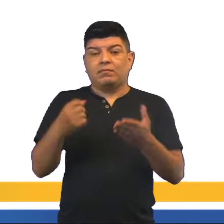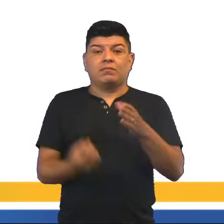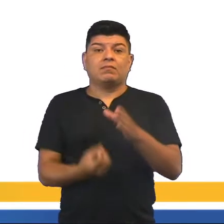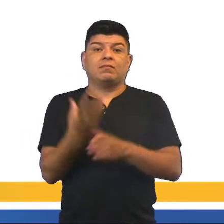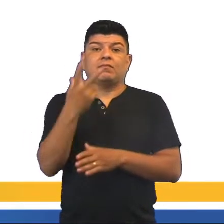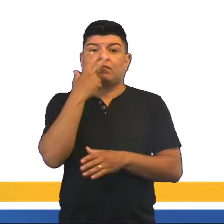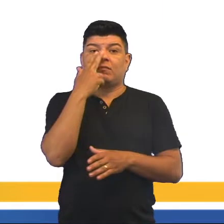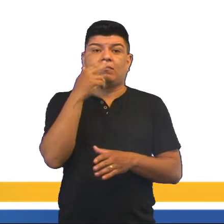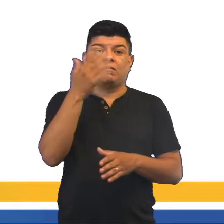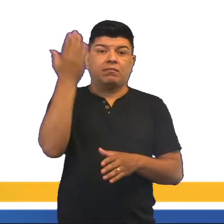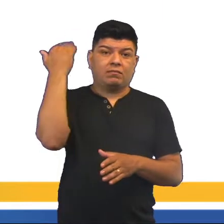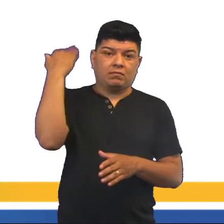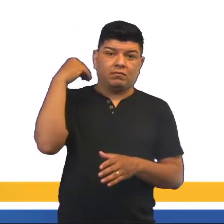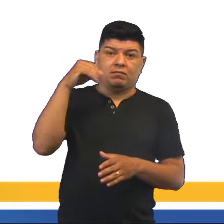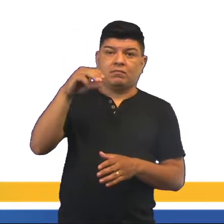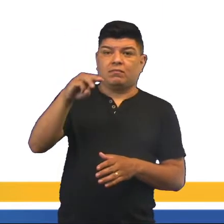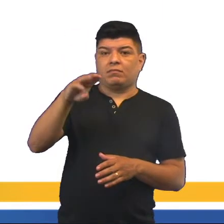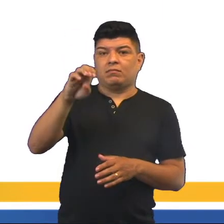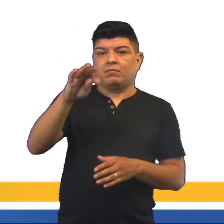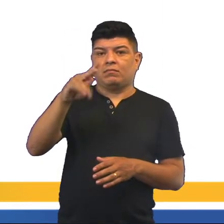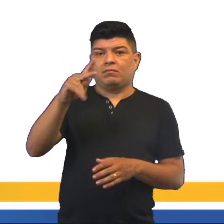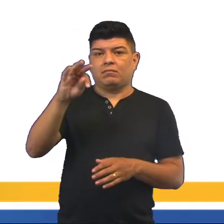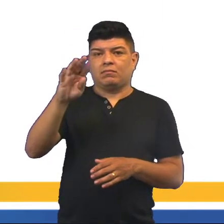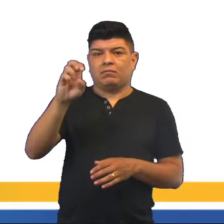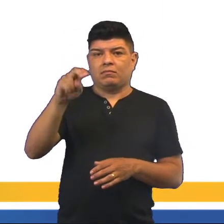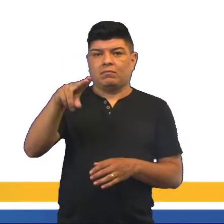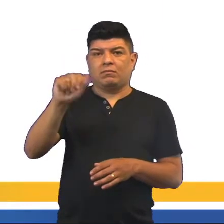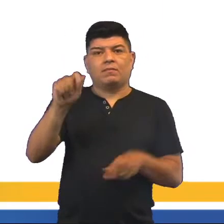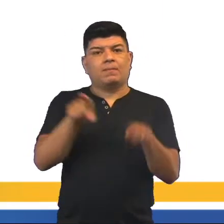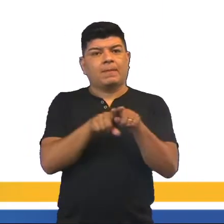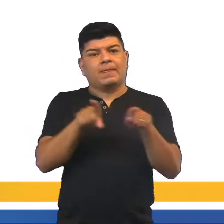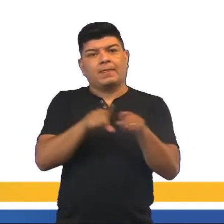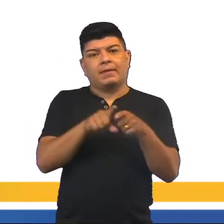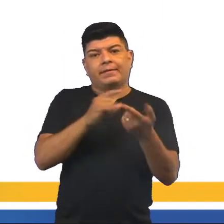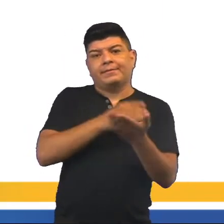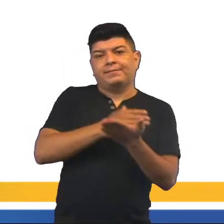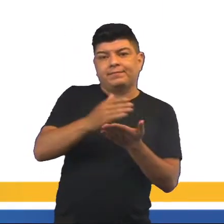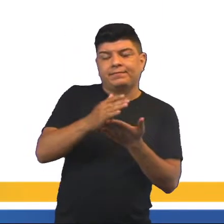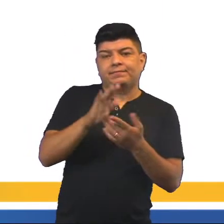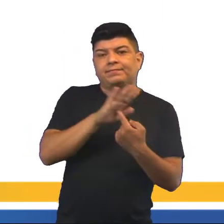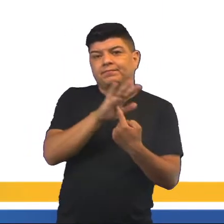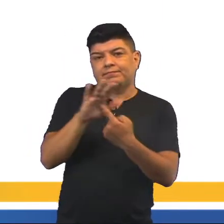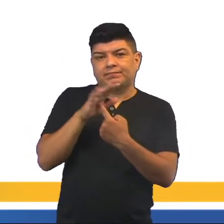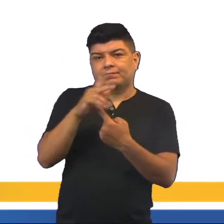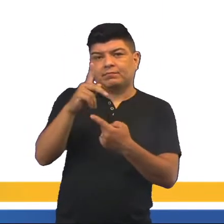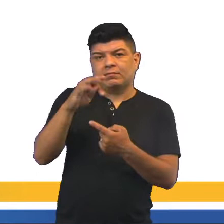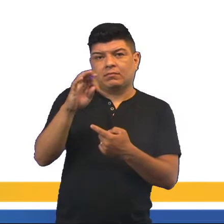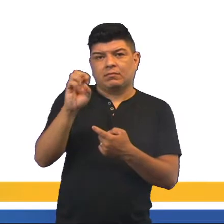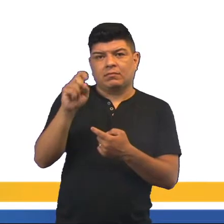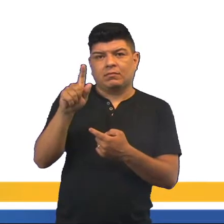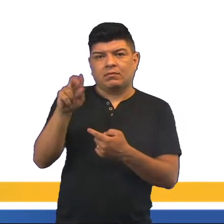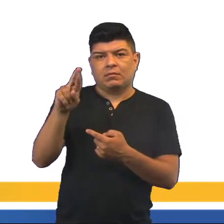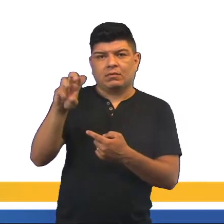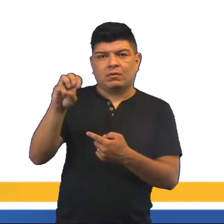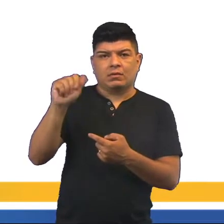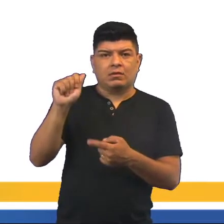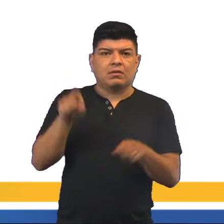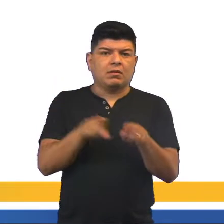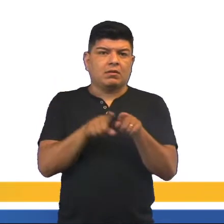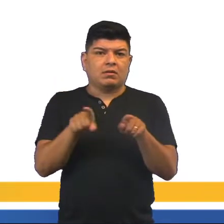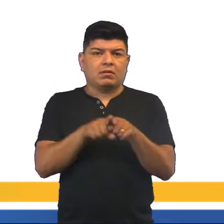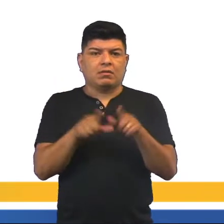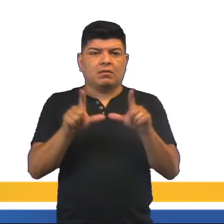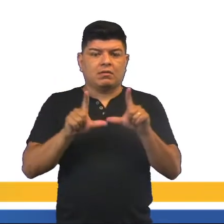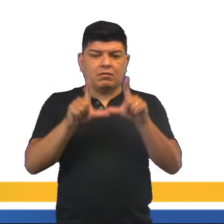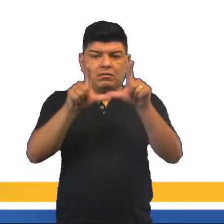origem na antiga Mesopotâmia com os sumérios. No início, a escrita representava pictogramas, que eram gravados em tabuletas